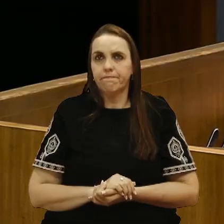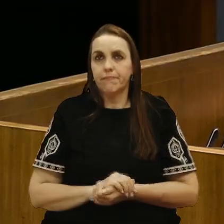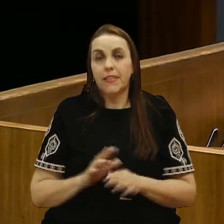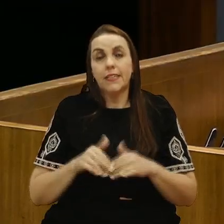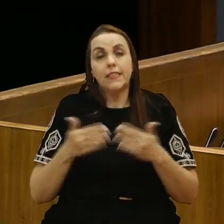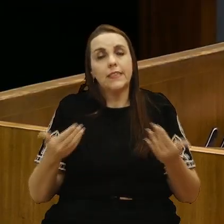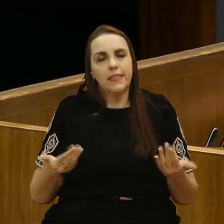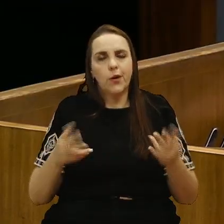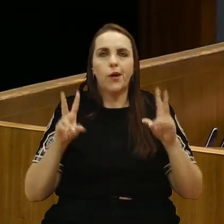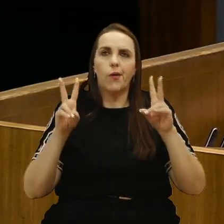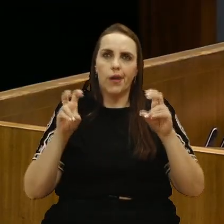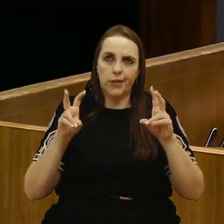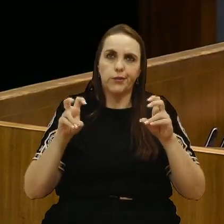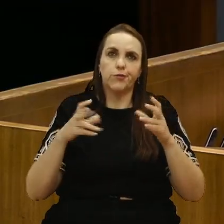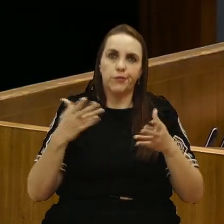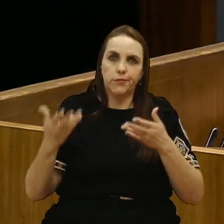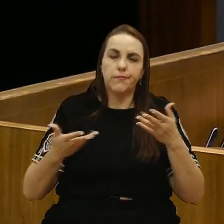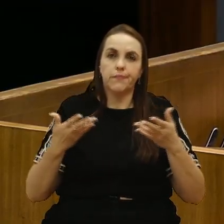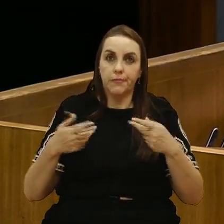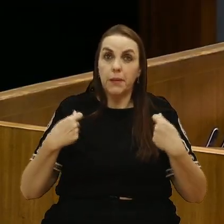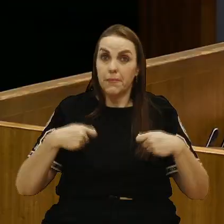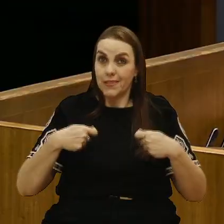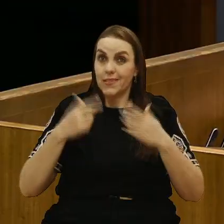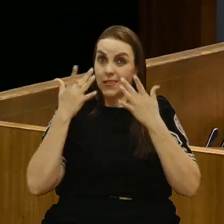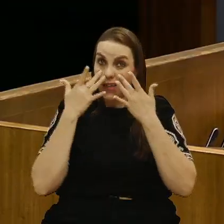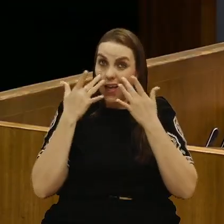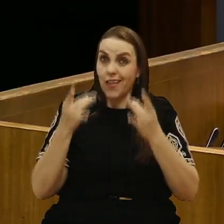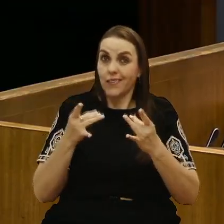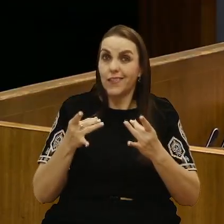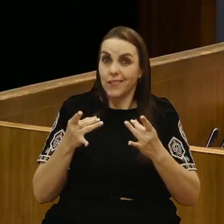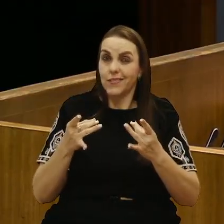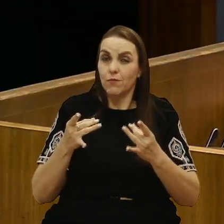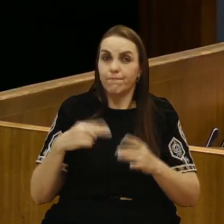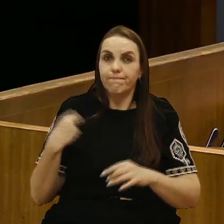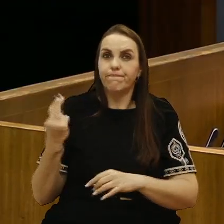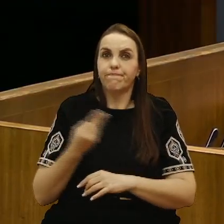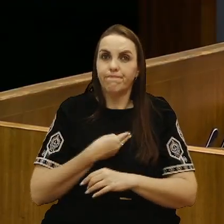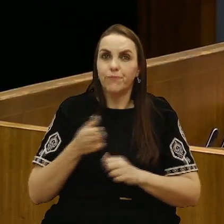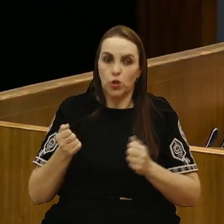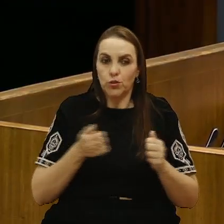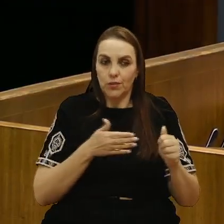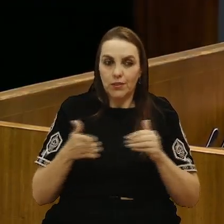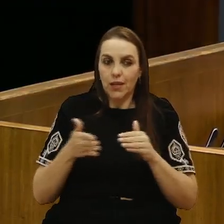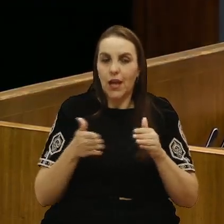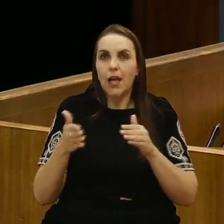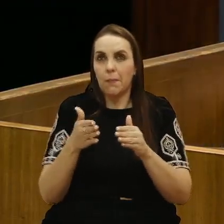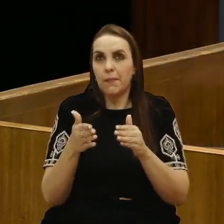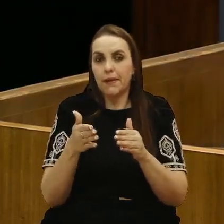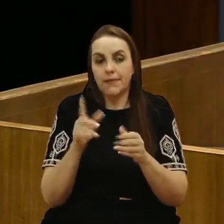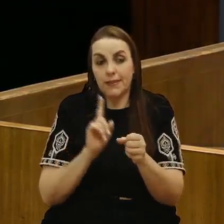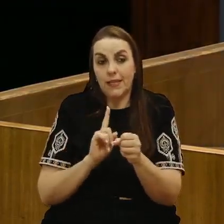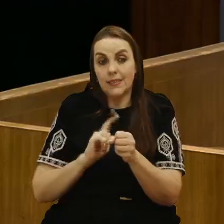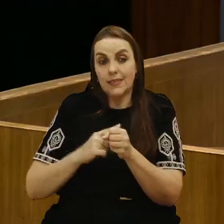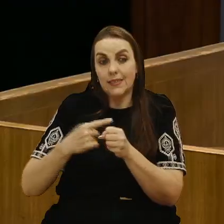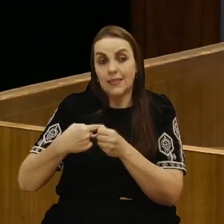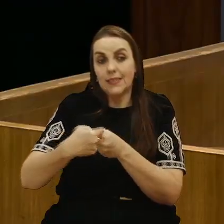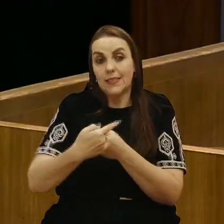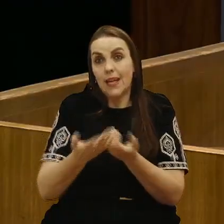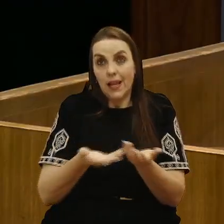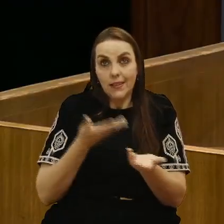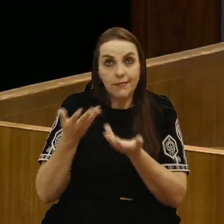Então é um assunto que a gente precisa começar a prestar atenção nos nossos caminhos. A cidade